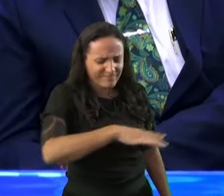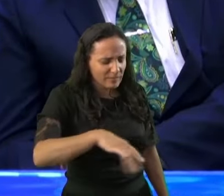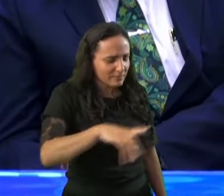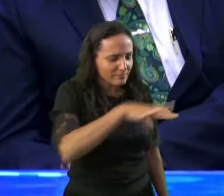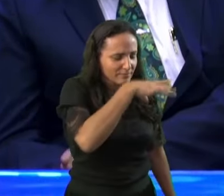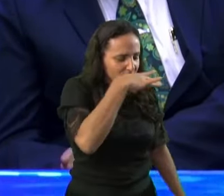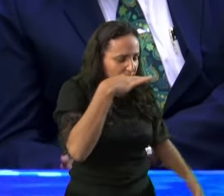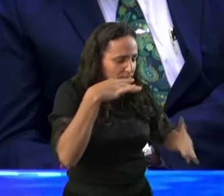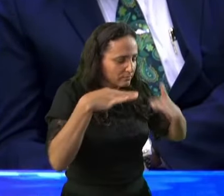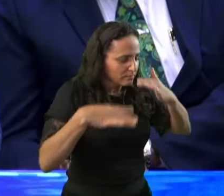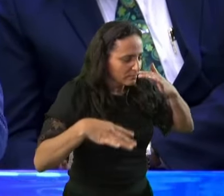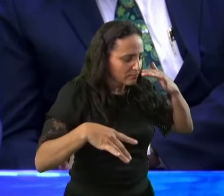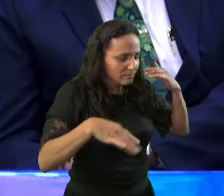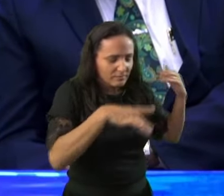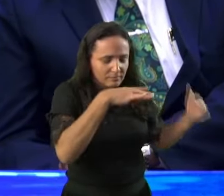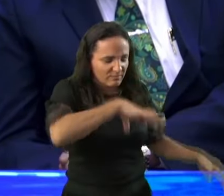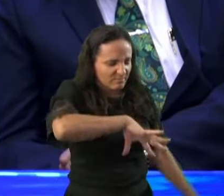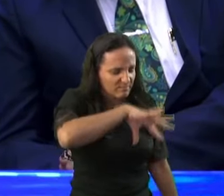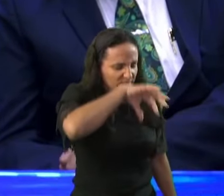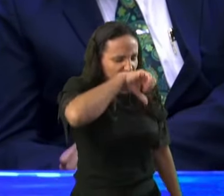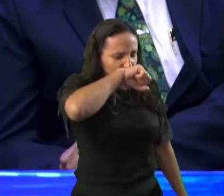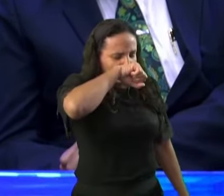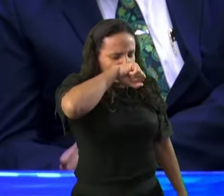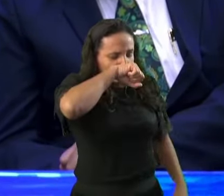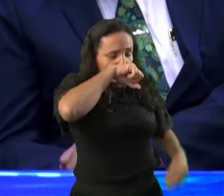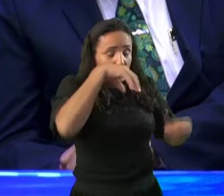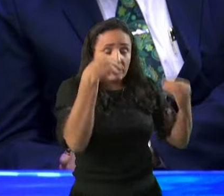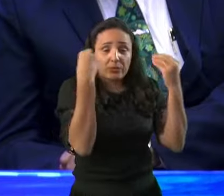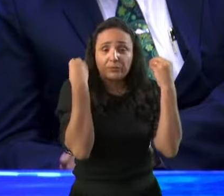bons aromas e não